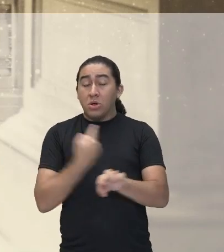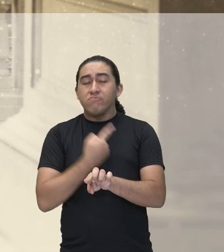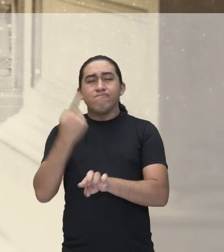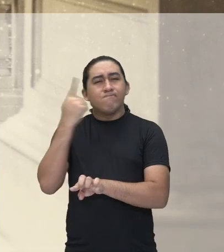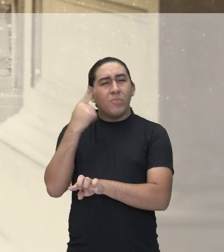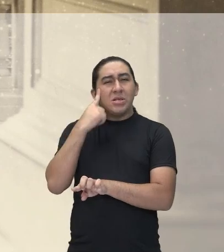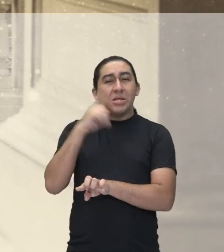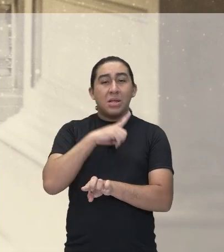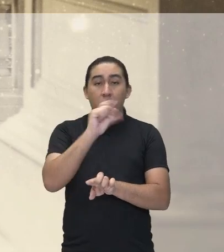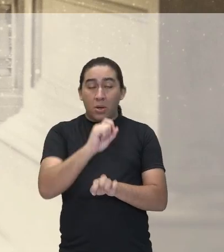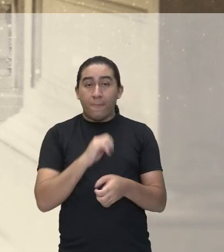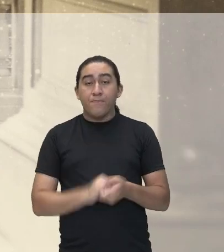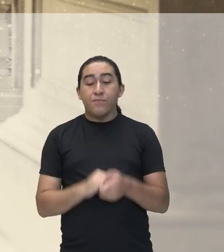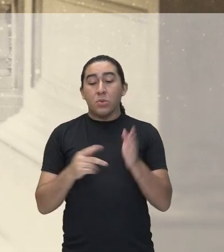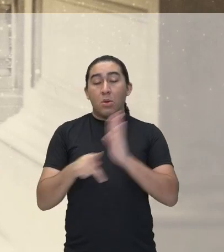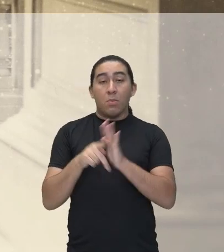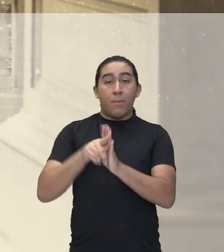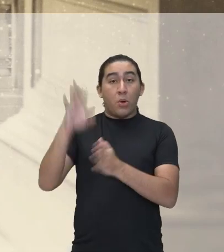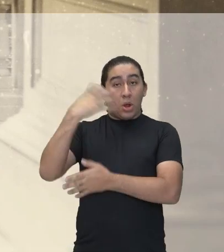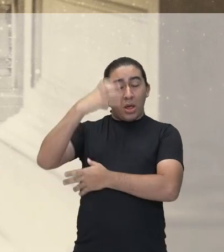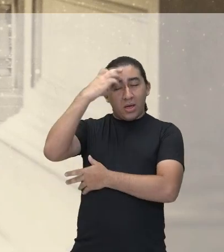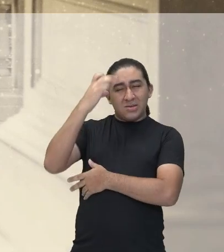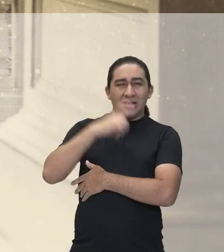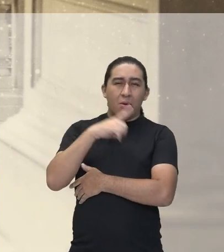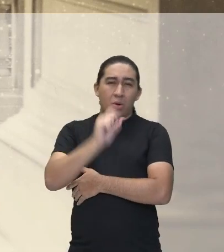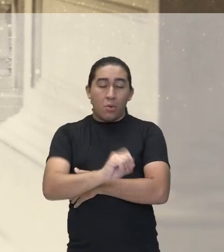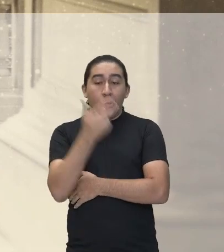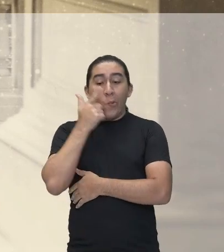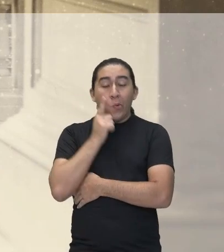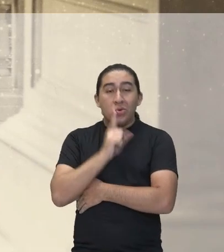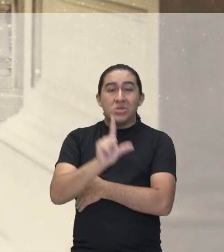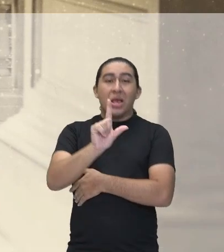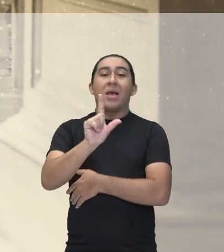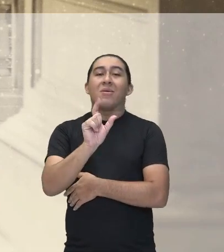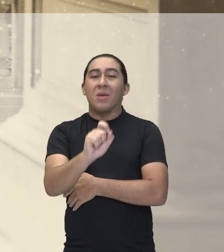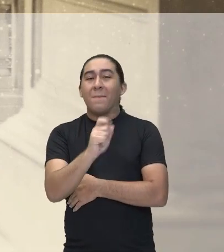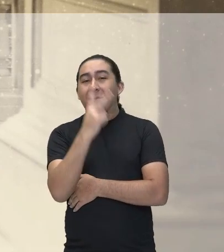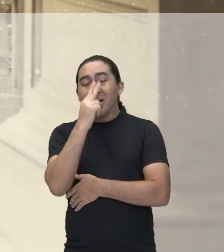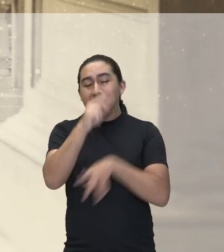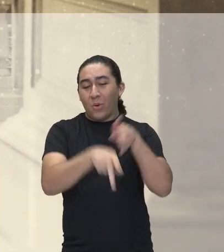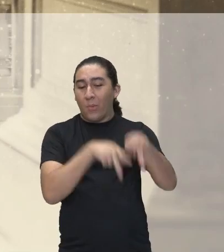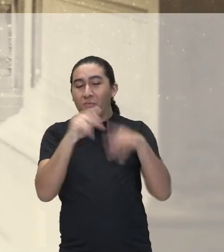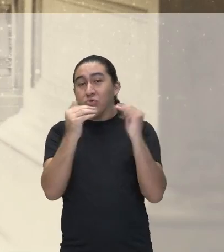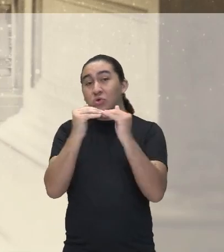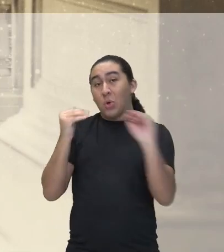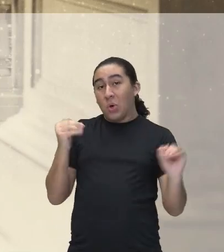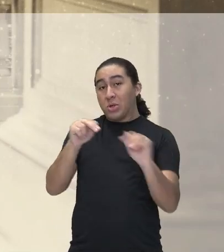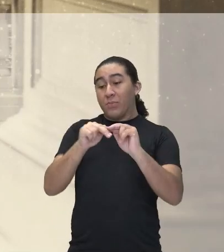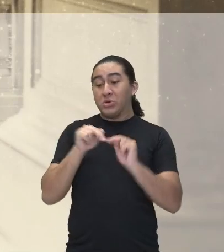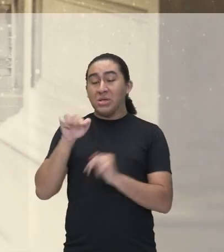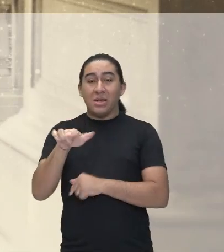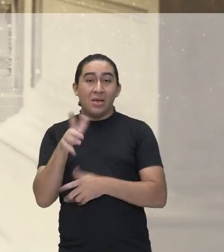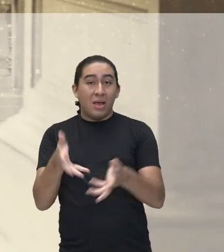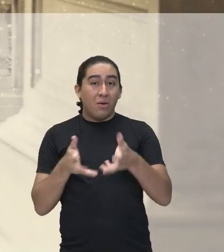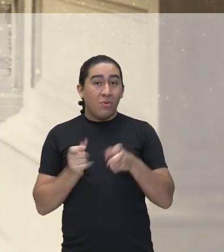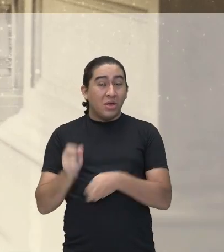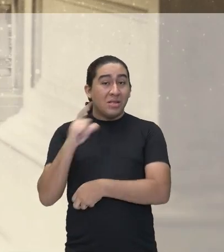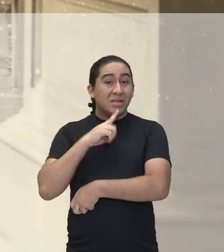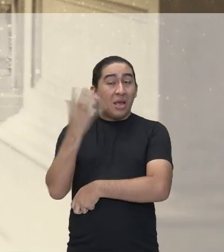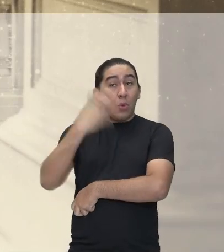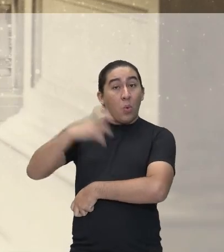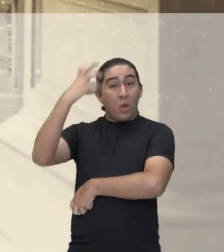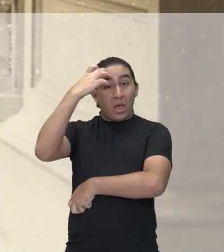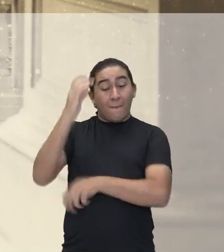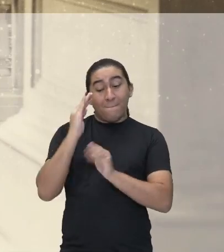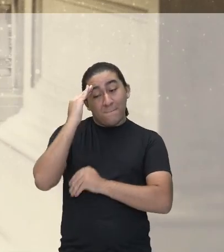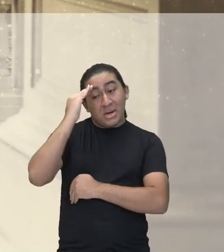administração do Pedro I, ele de certa forma ganha impopularidade, visto que ele quer ser, então, um monarca